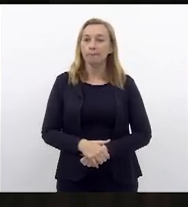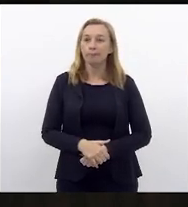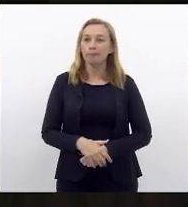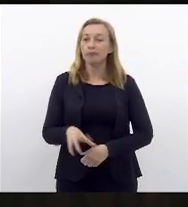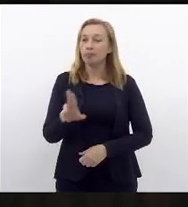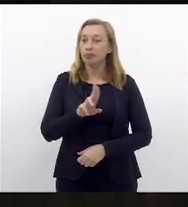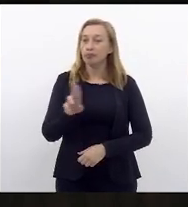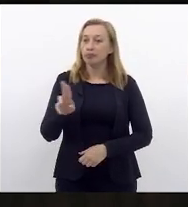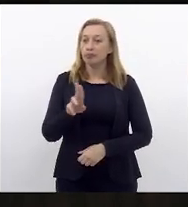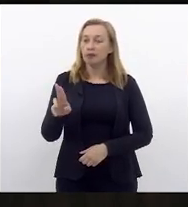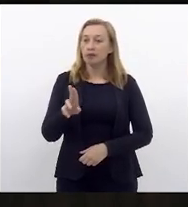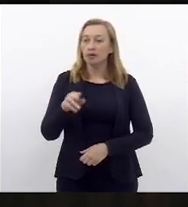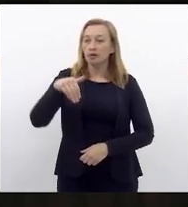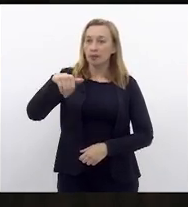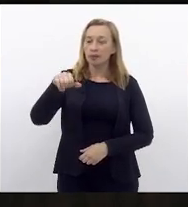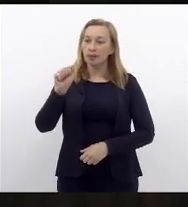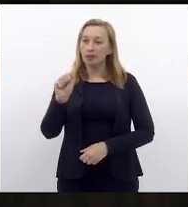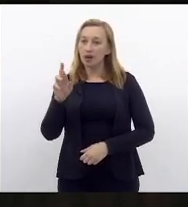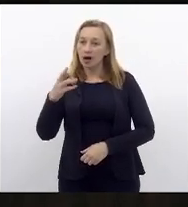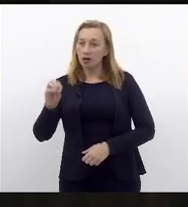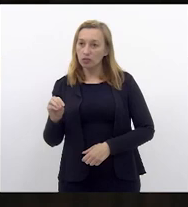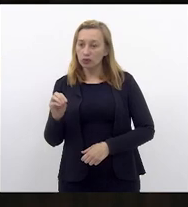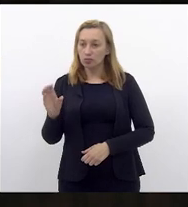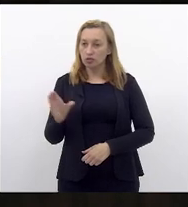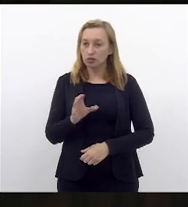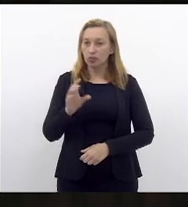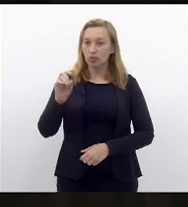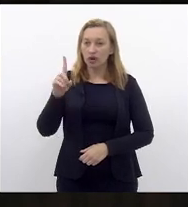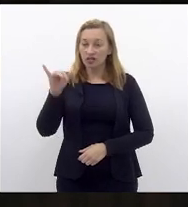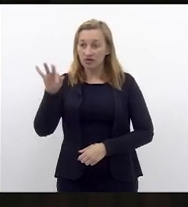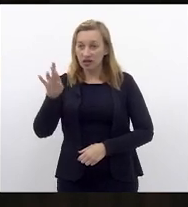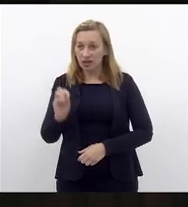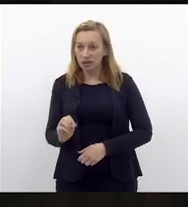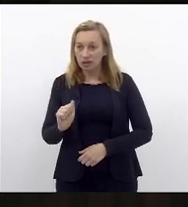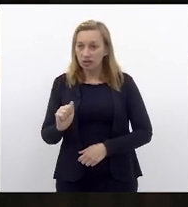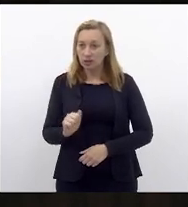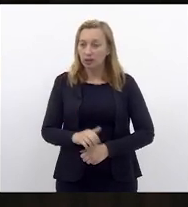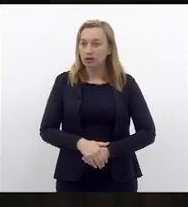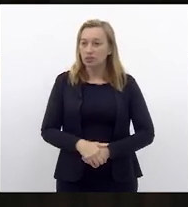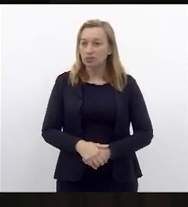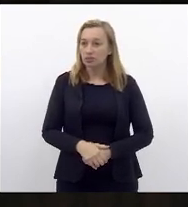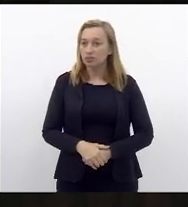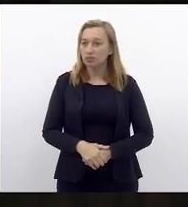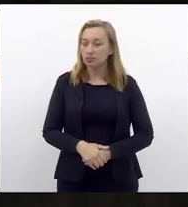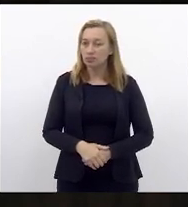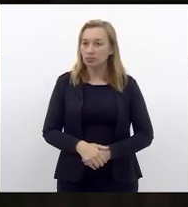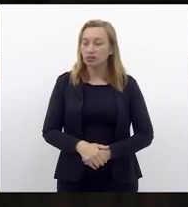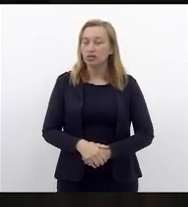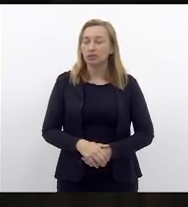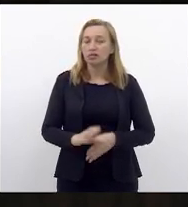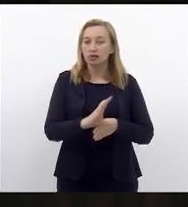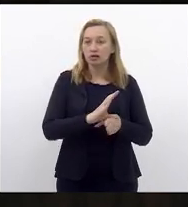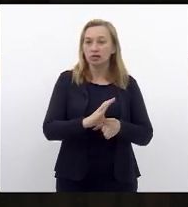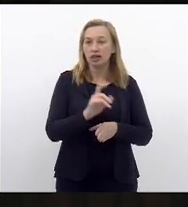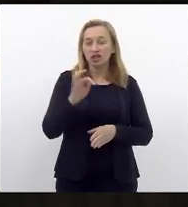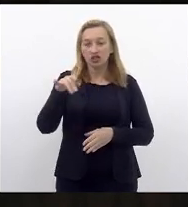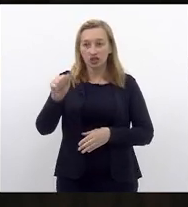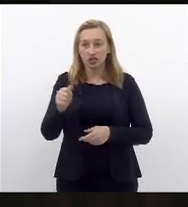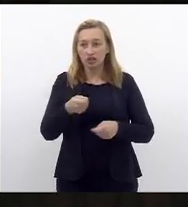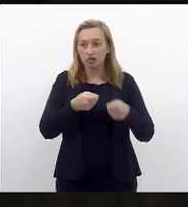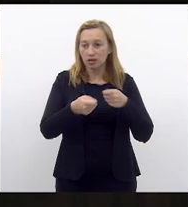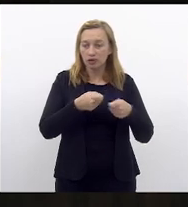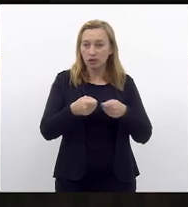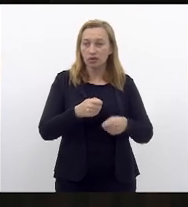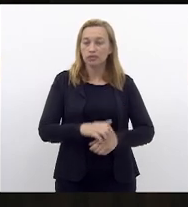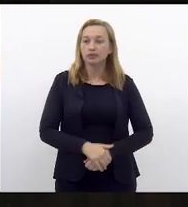do senhor Marcos Cipriano de Oliveira como conselheiro. Asa, vota sim. Como conselheiro da Agência Reguladora de Energia e